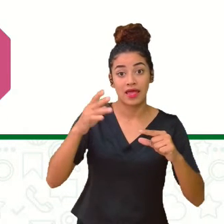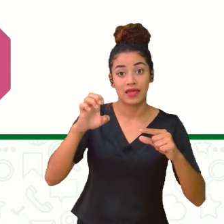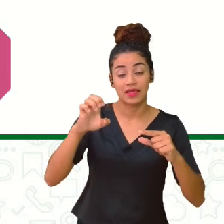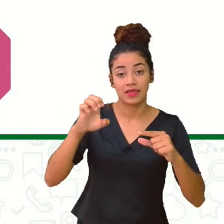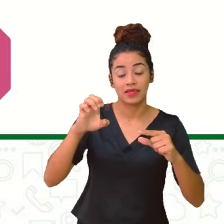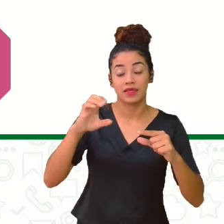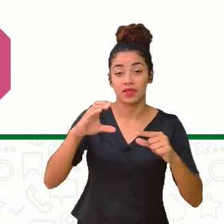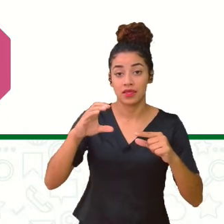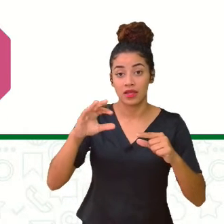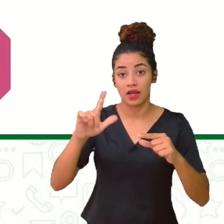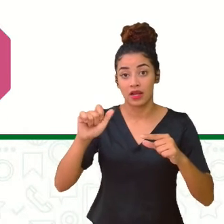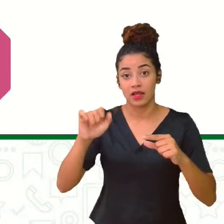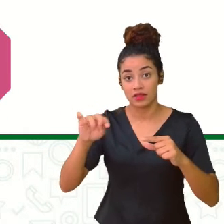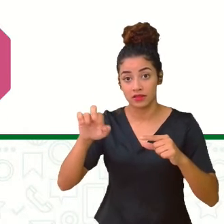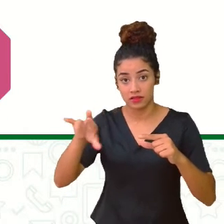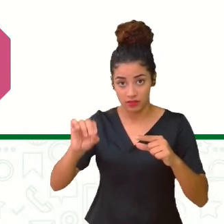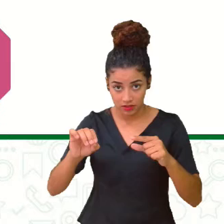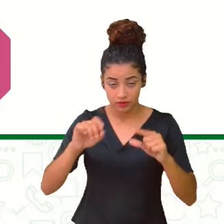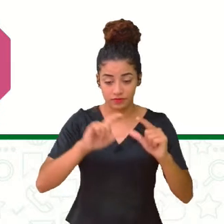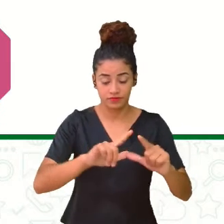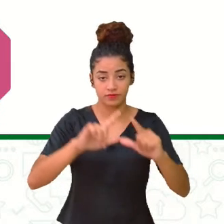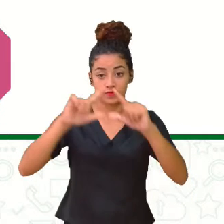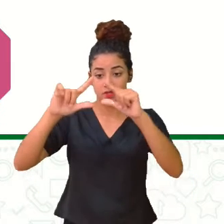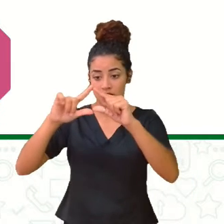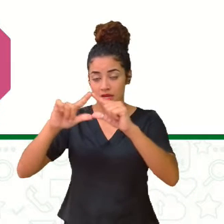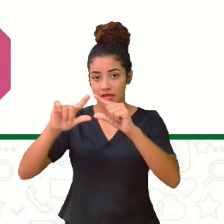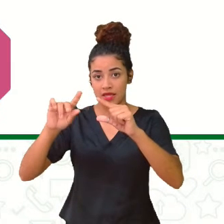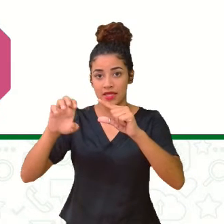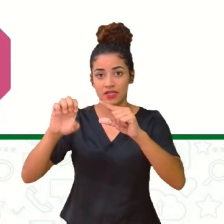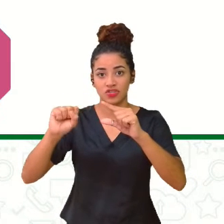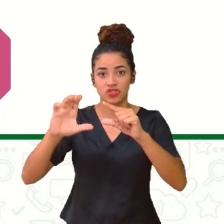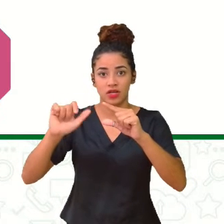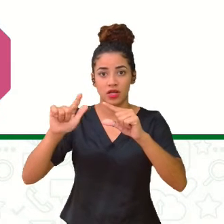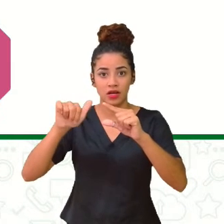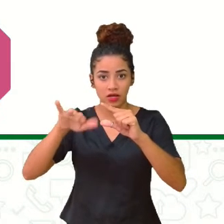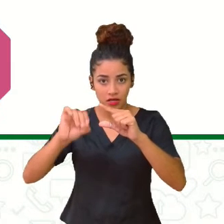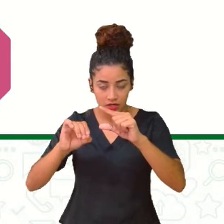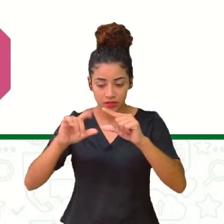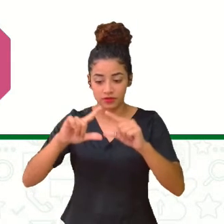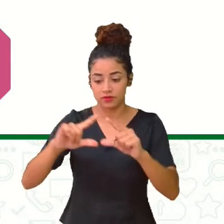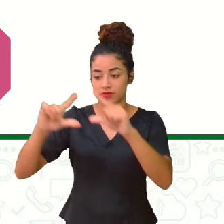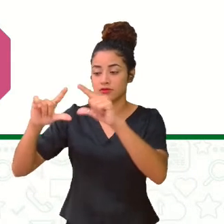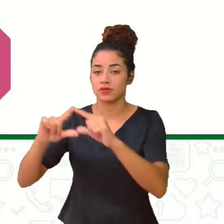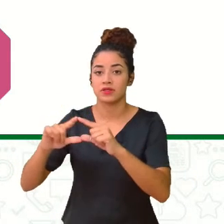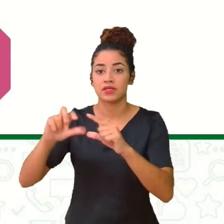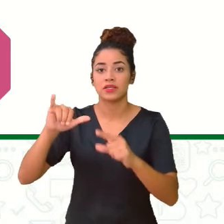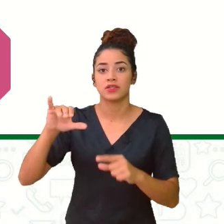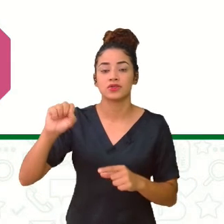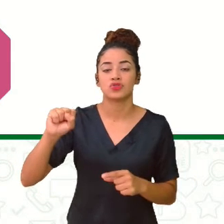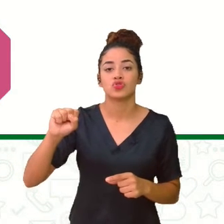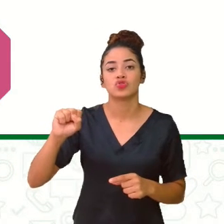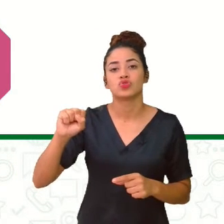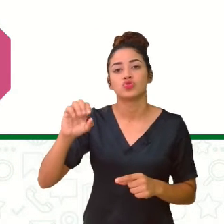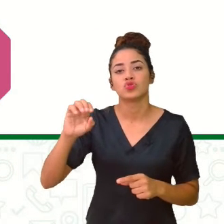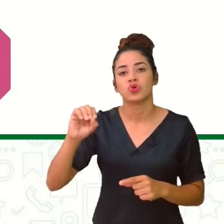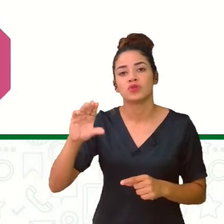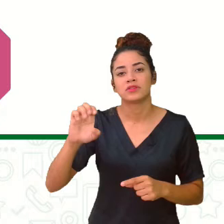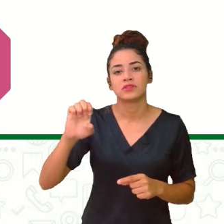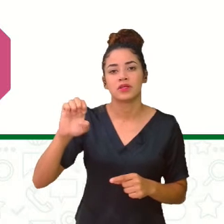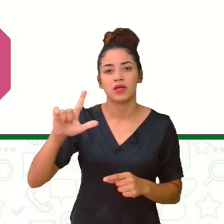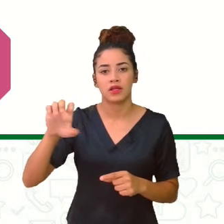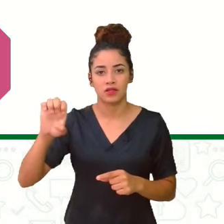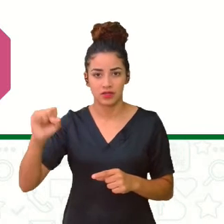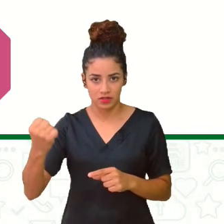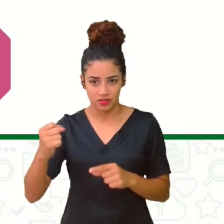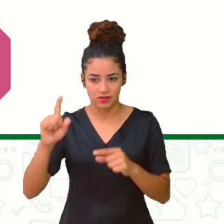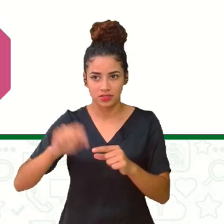né? Temos o triângulo escaleno e temos o triângulo isósceles, né? Que é aquele